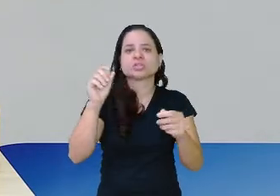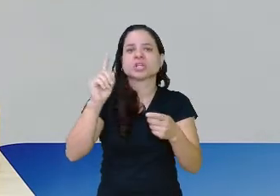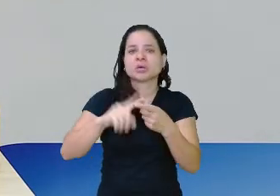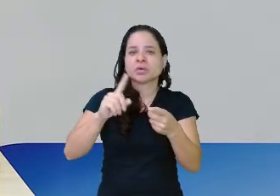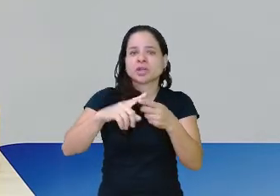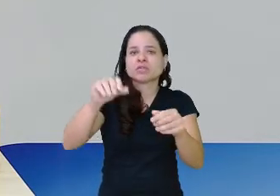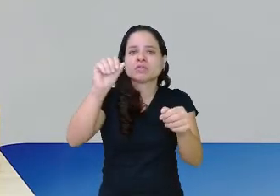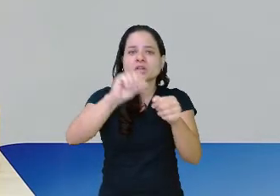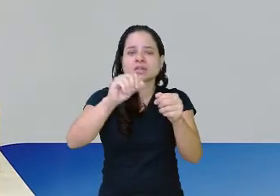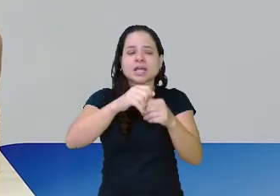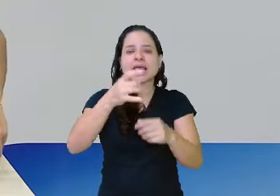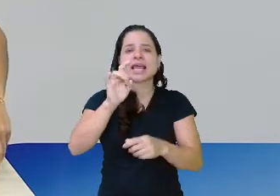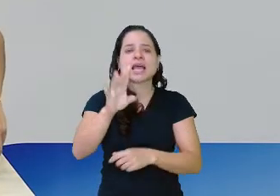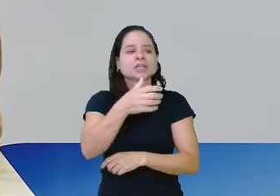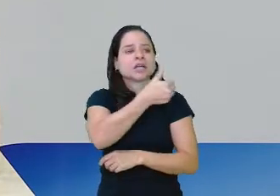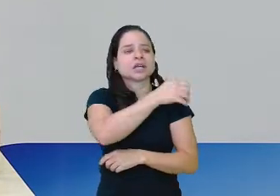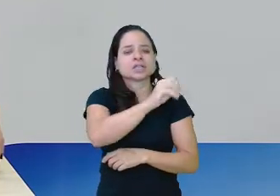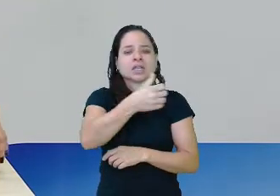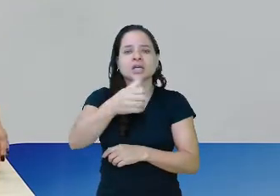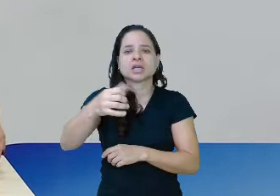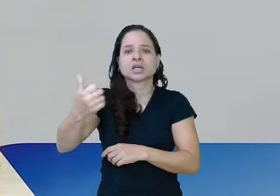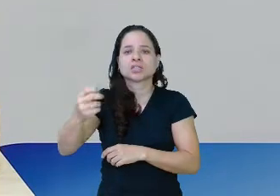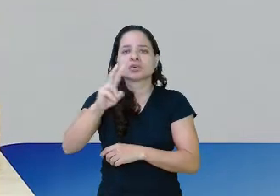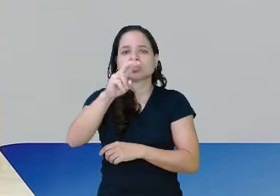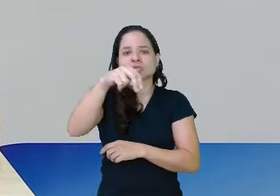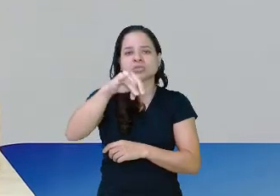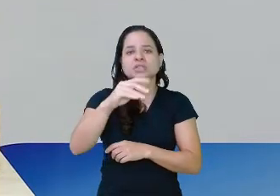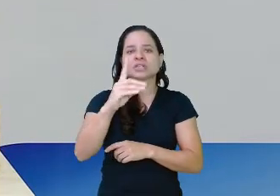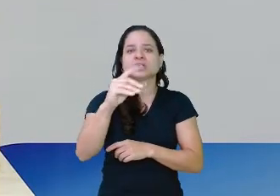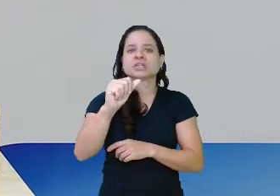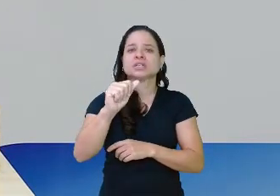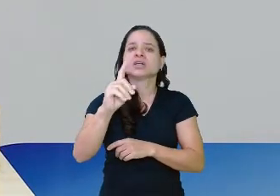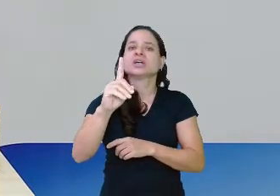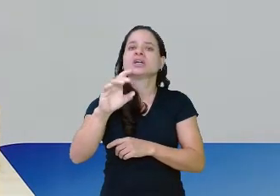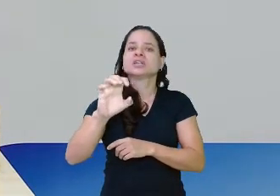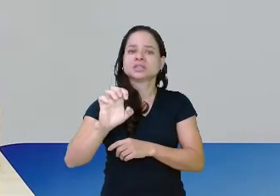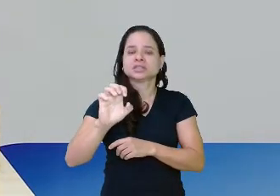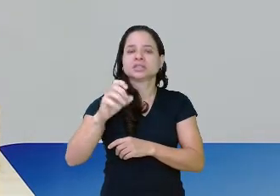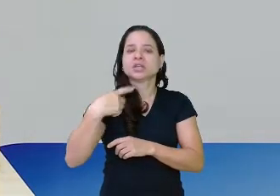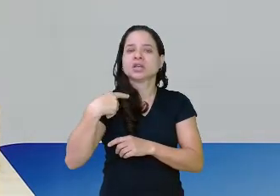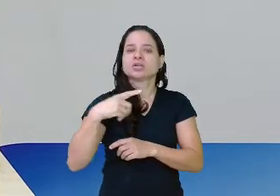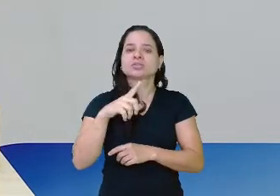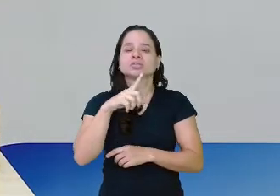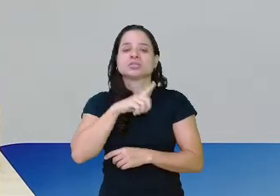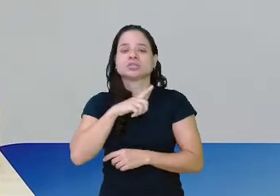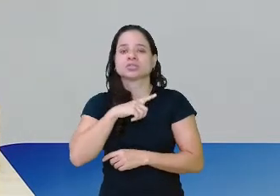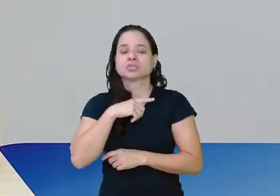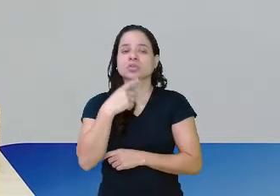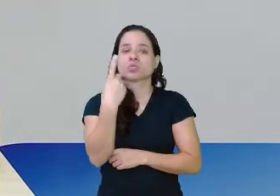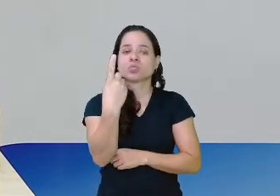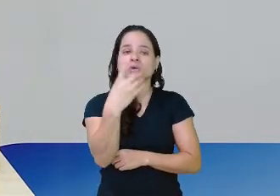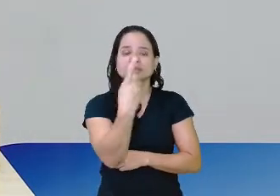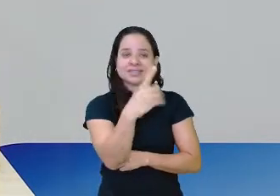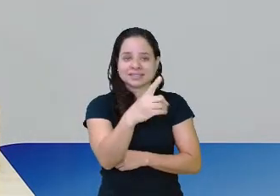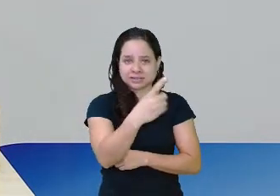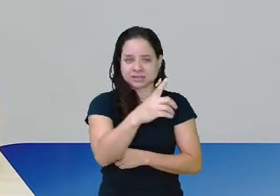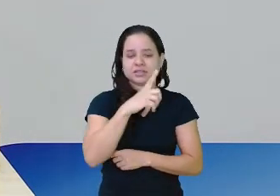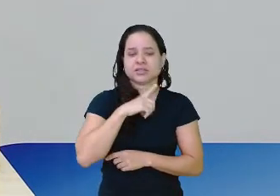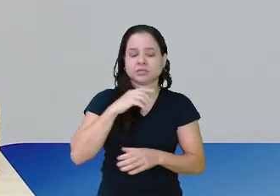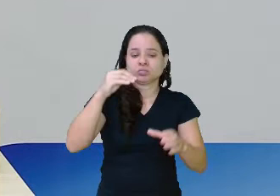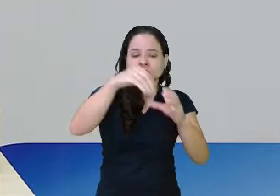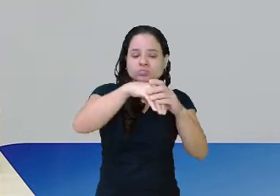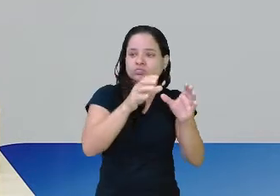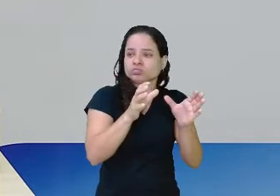A cada 10 unidades, ou a cada 10 quadradinhos desse, eu tenho uma dezena. Beleza?